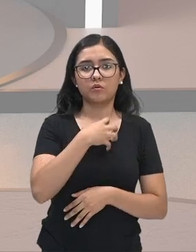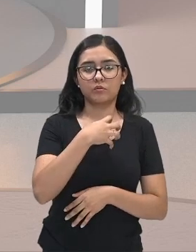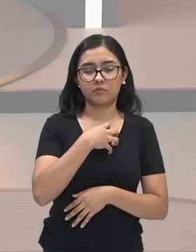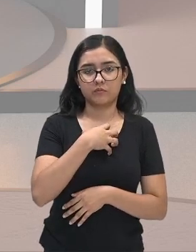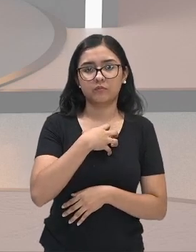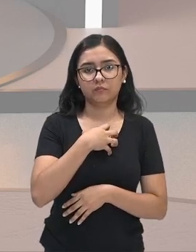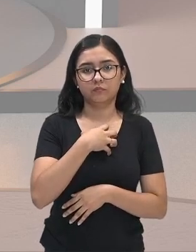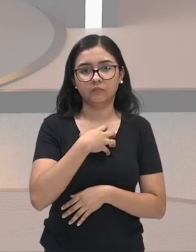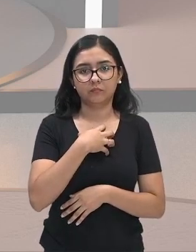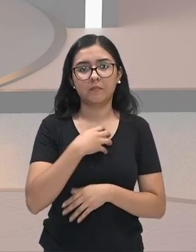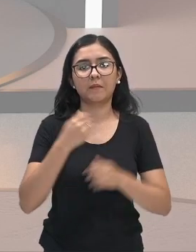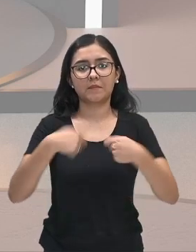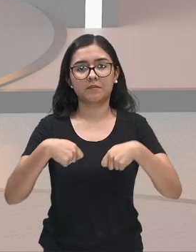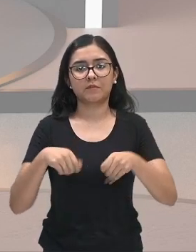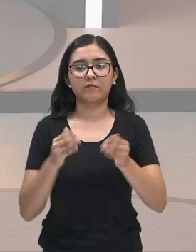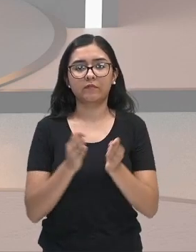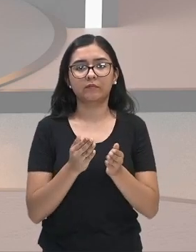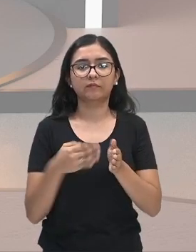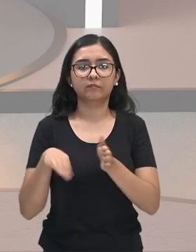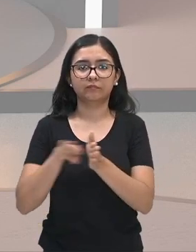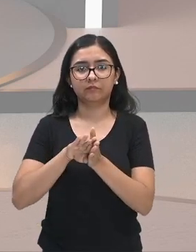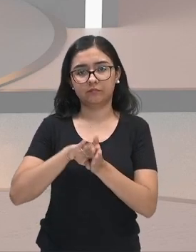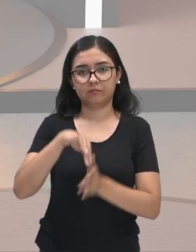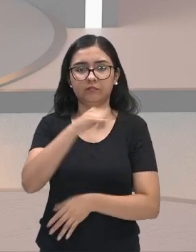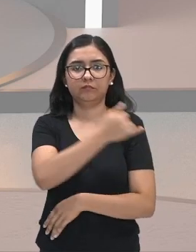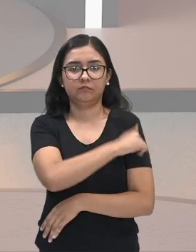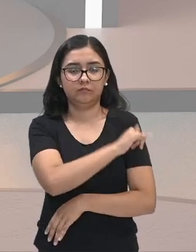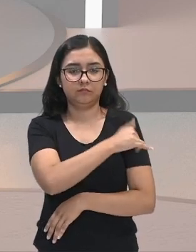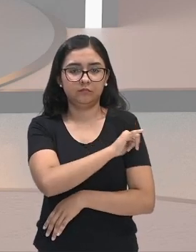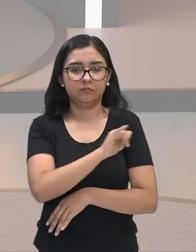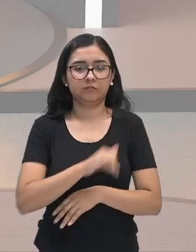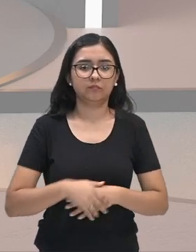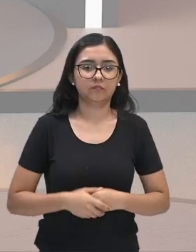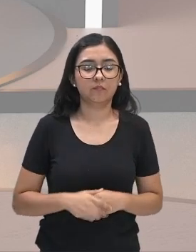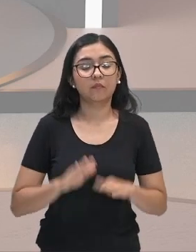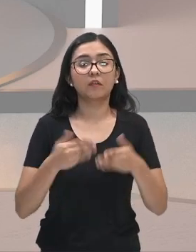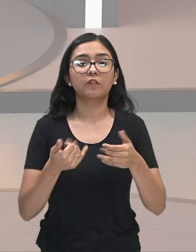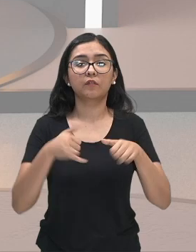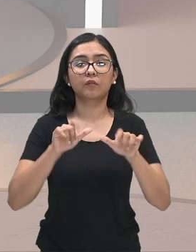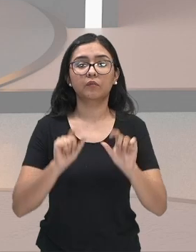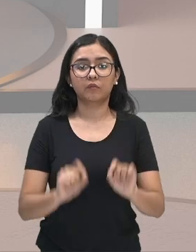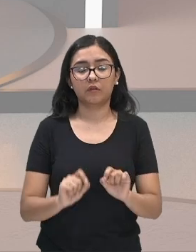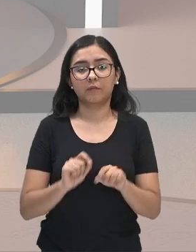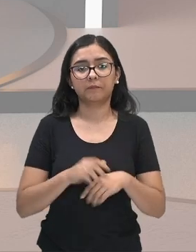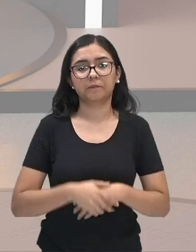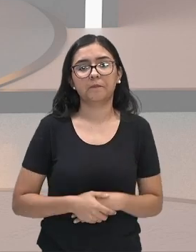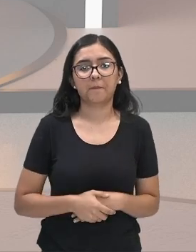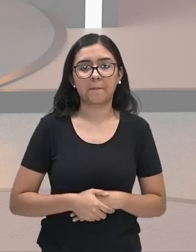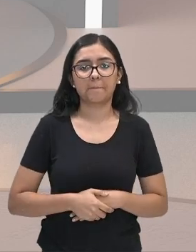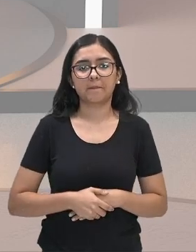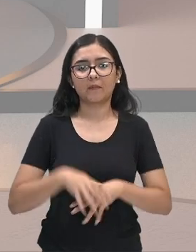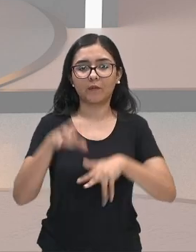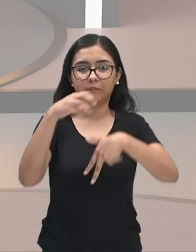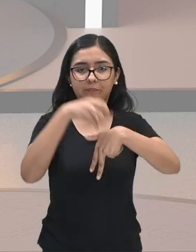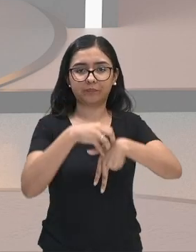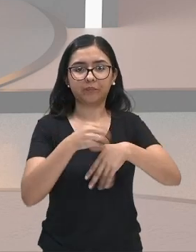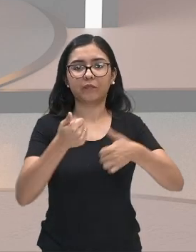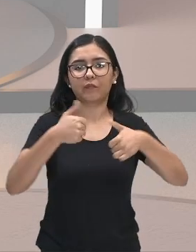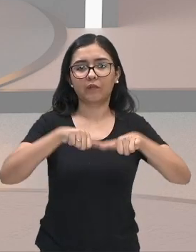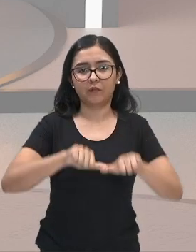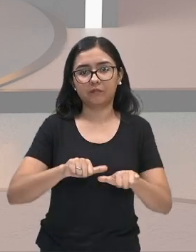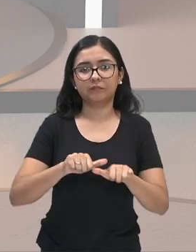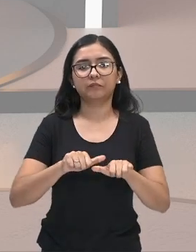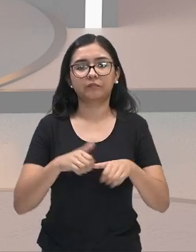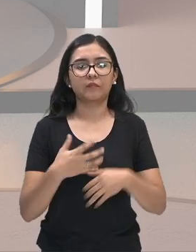22 de janeiro de 1808. Ficando o príncipe na Bahia até fevereiro, chegando ao